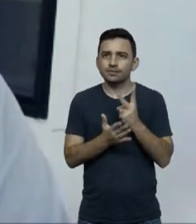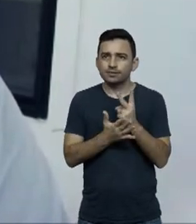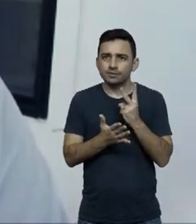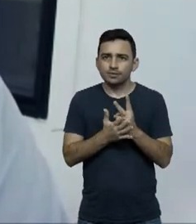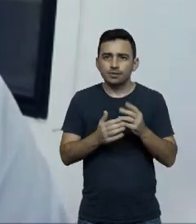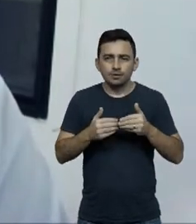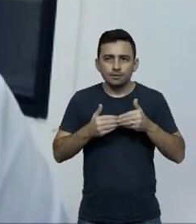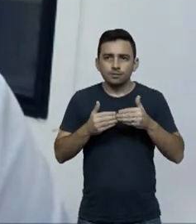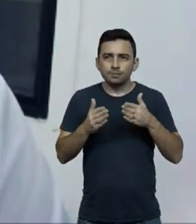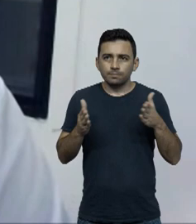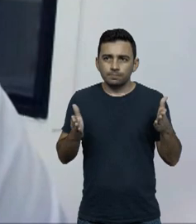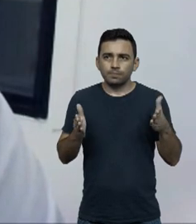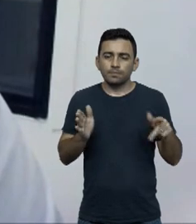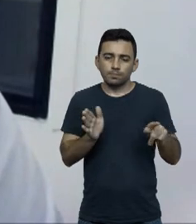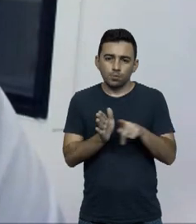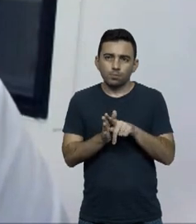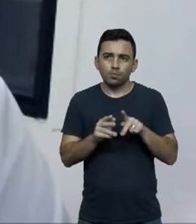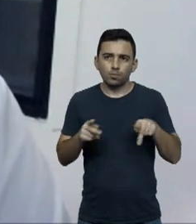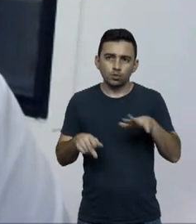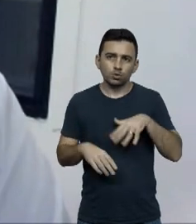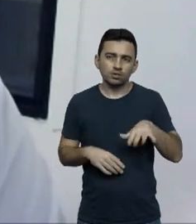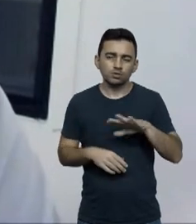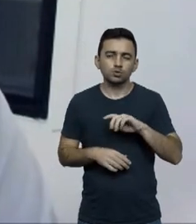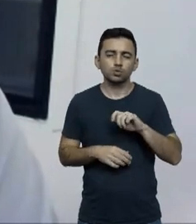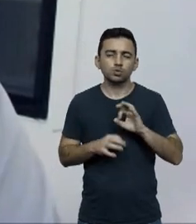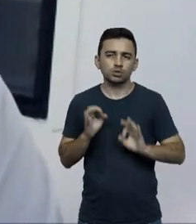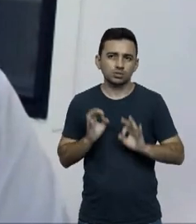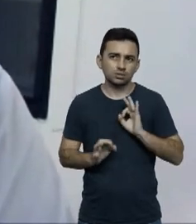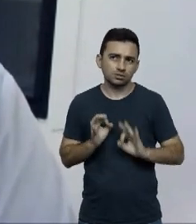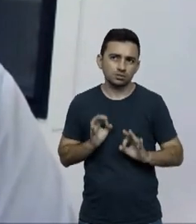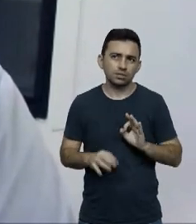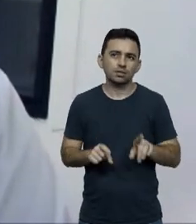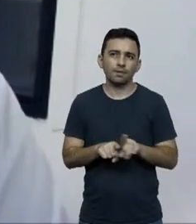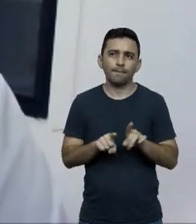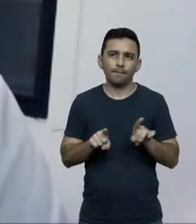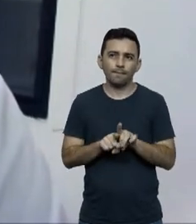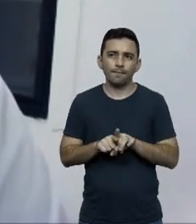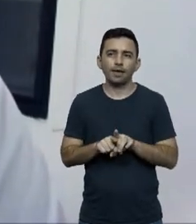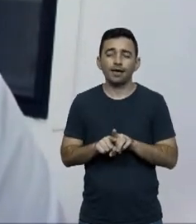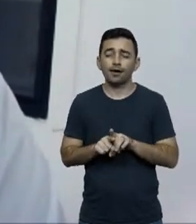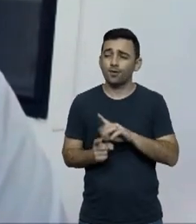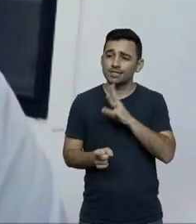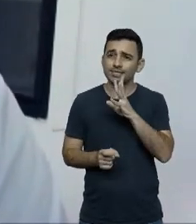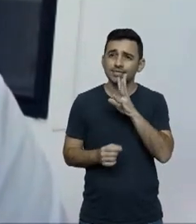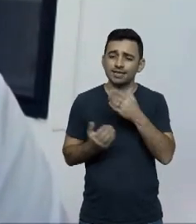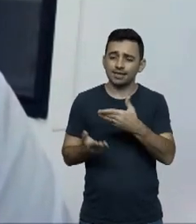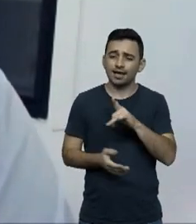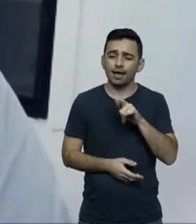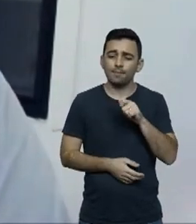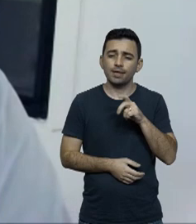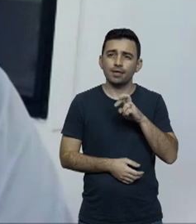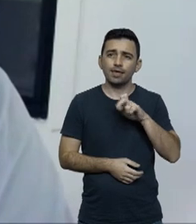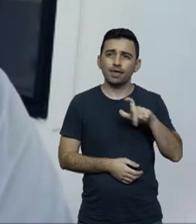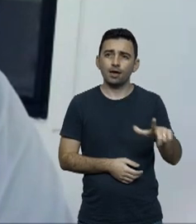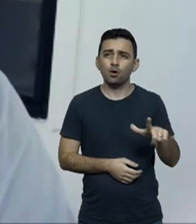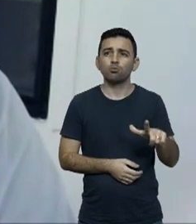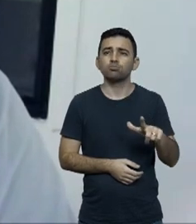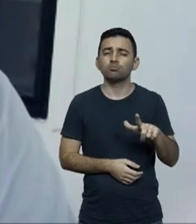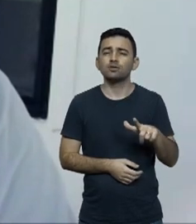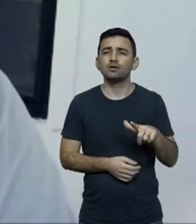com as portas abertas da promotoria de justiça e todo também conhecendo aqui o Gabriel Damasco né